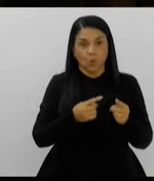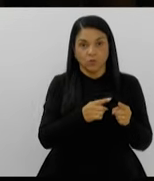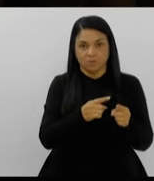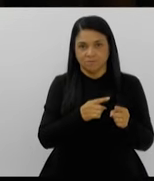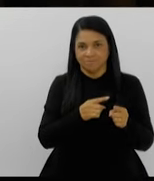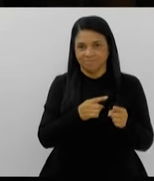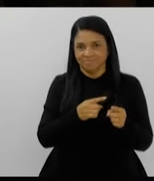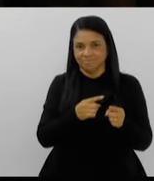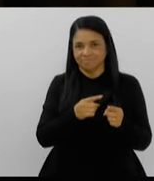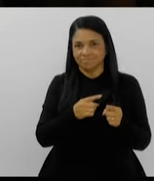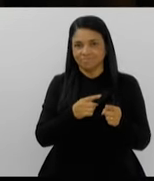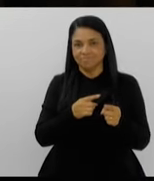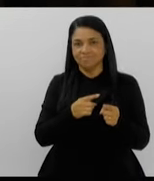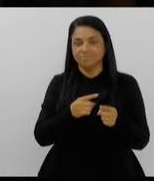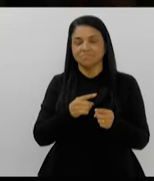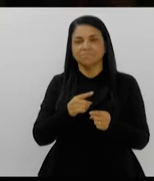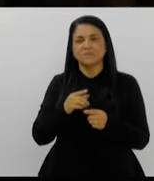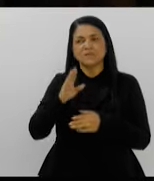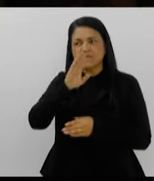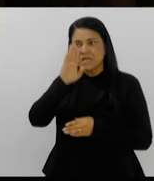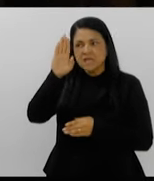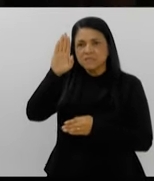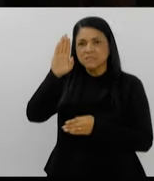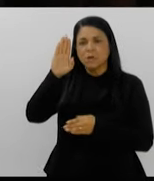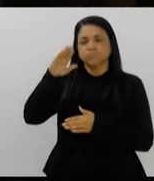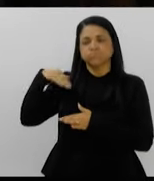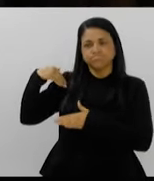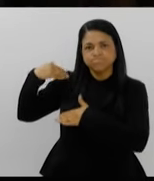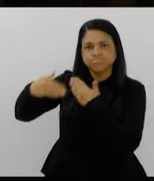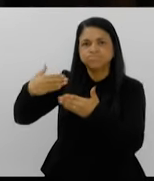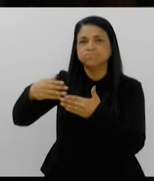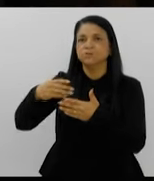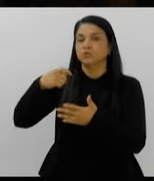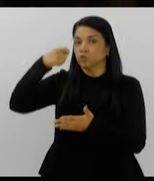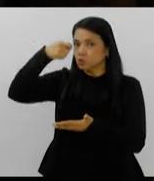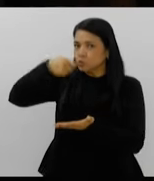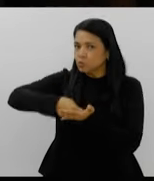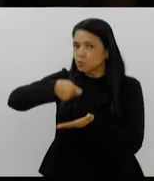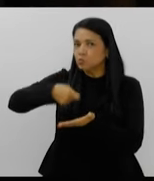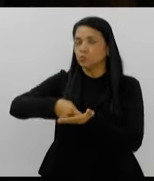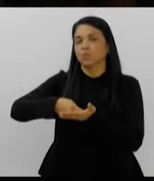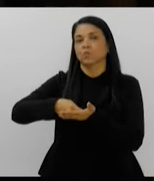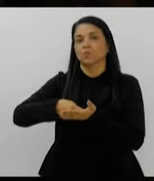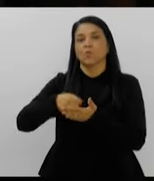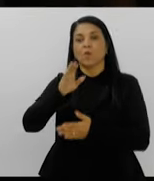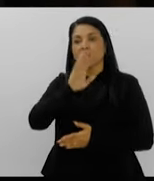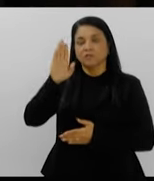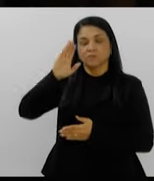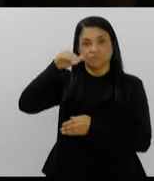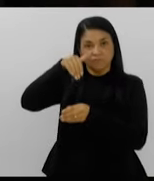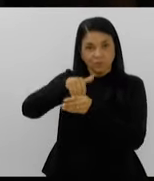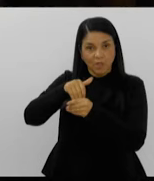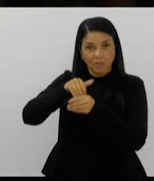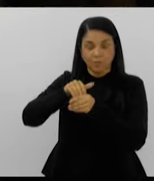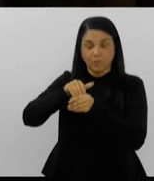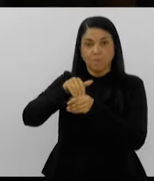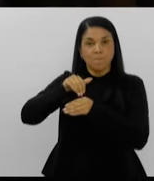Votou contra. Fez uma eleição duríssima contra a máquina, onde um candidato mais votado do PSD,